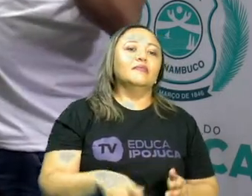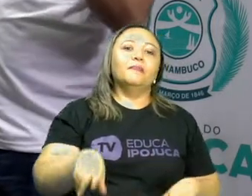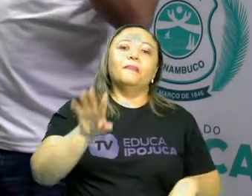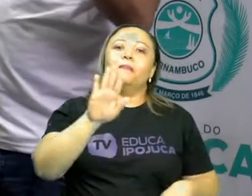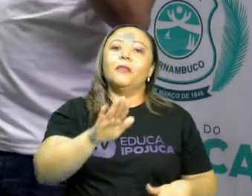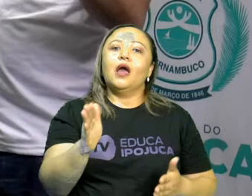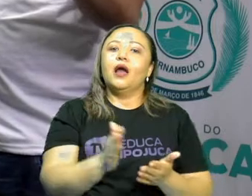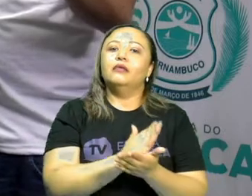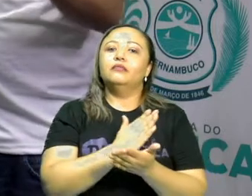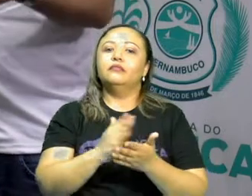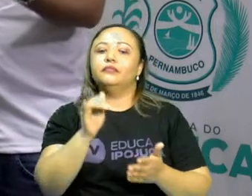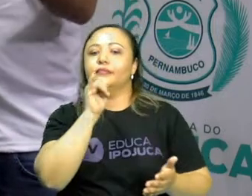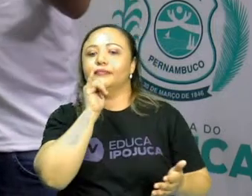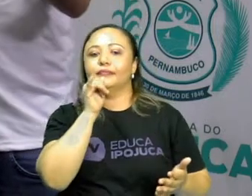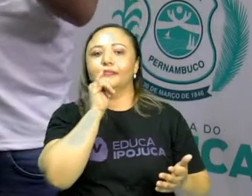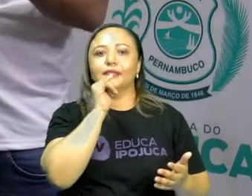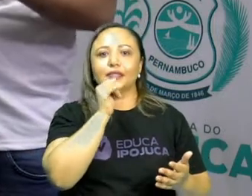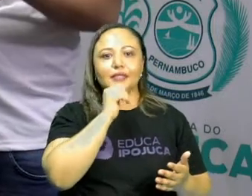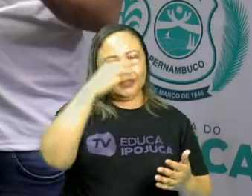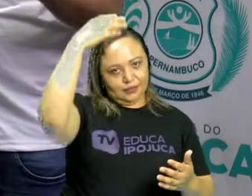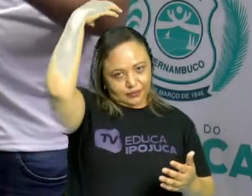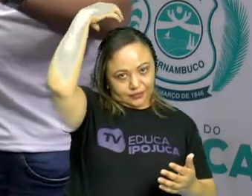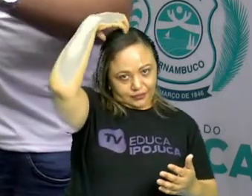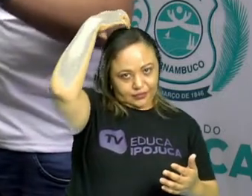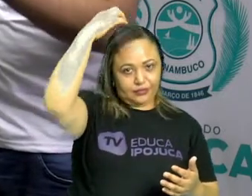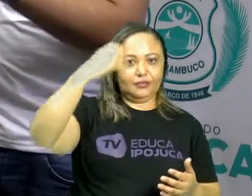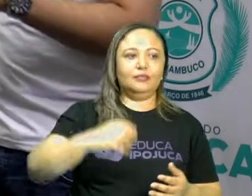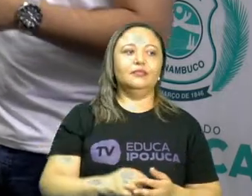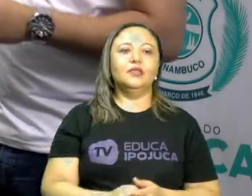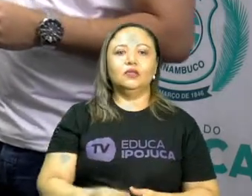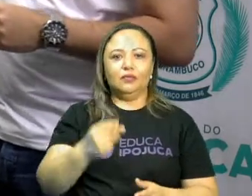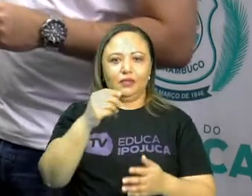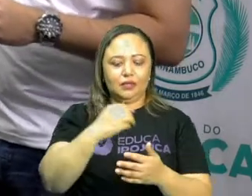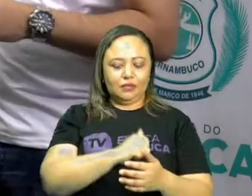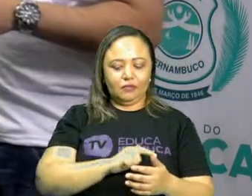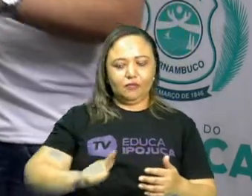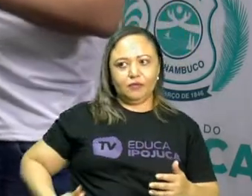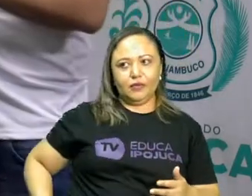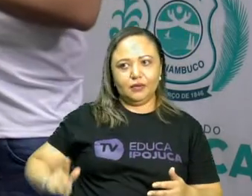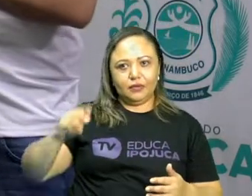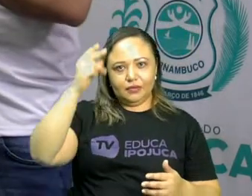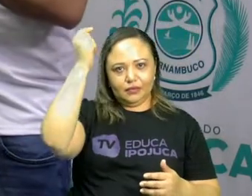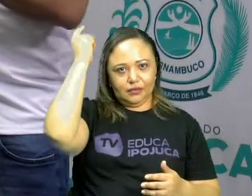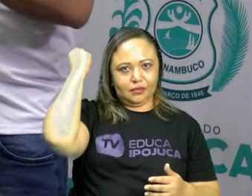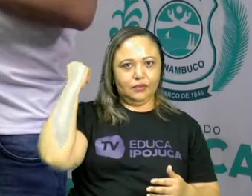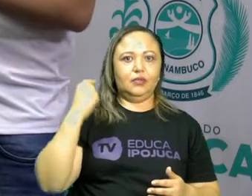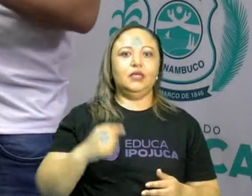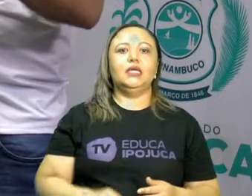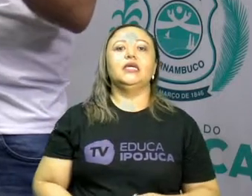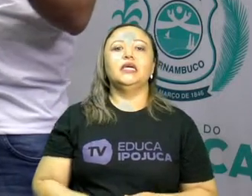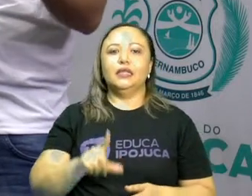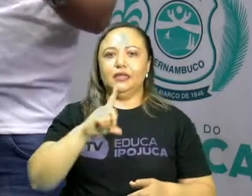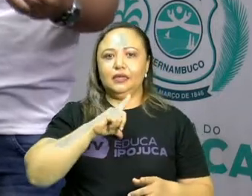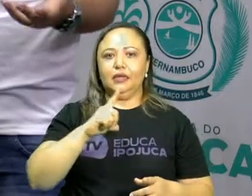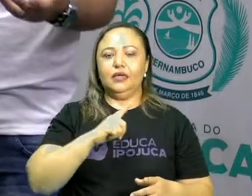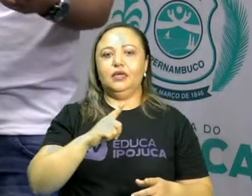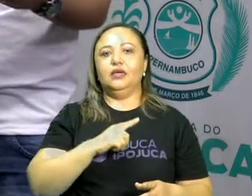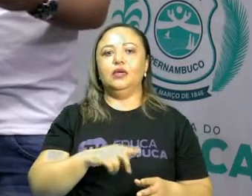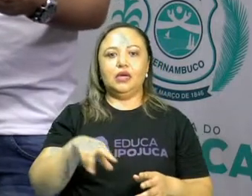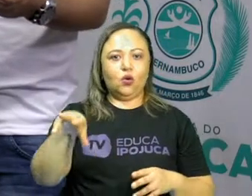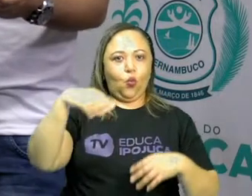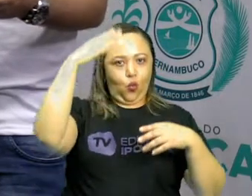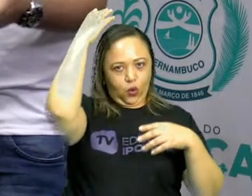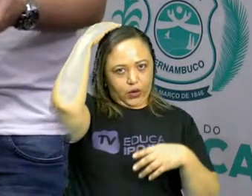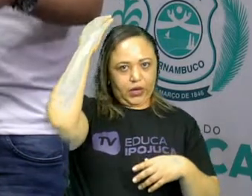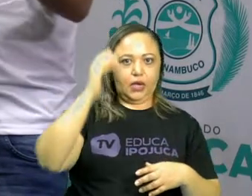então alguns exemplos de monarcas aí nós temos um exemplo o Rei Henrique Oitavo